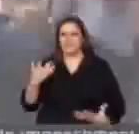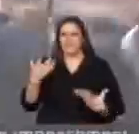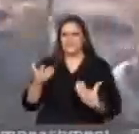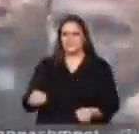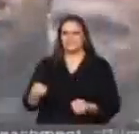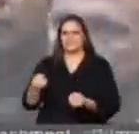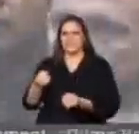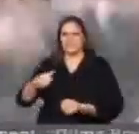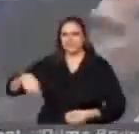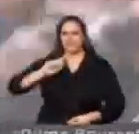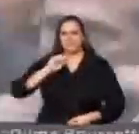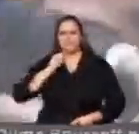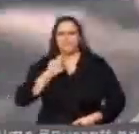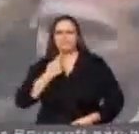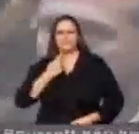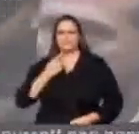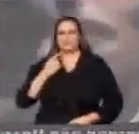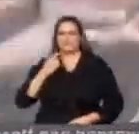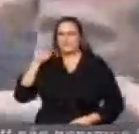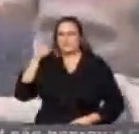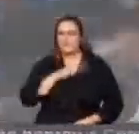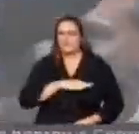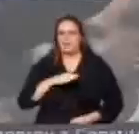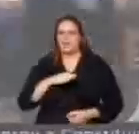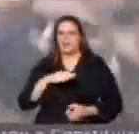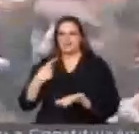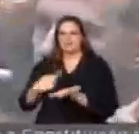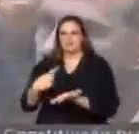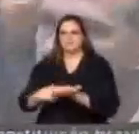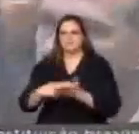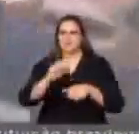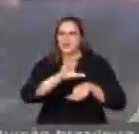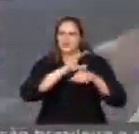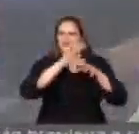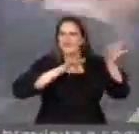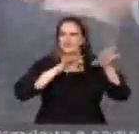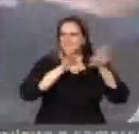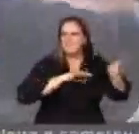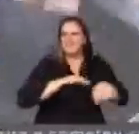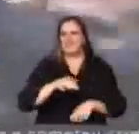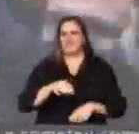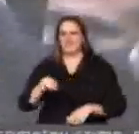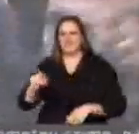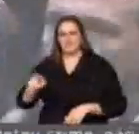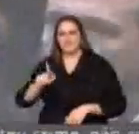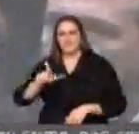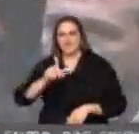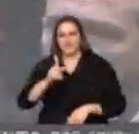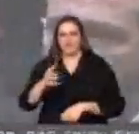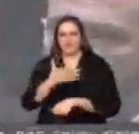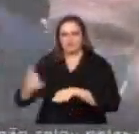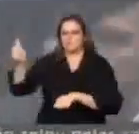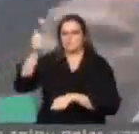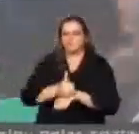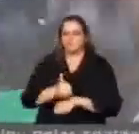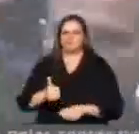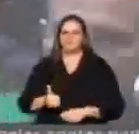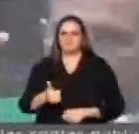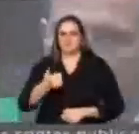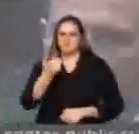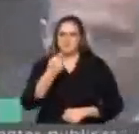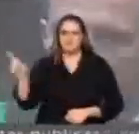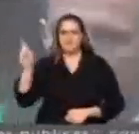aliaram, corruptos, aliaram com a oposição, rasgaram a Constituição para fazer um golpe de Estado nesse país.